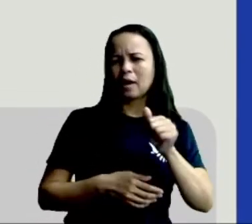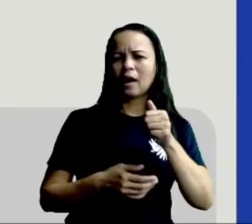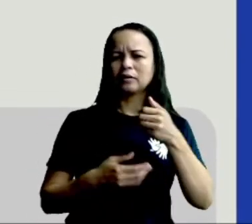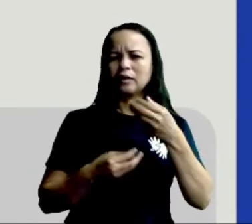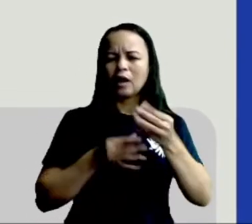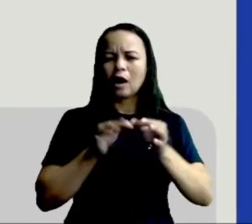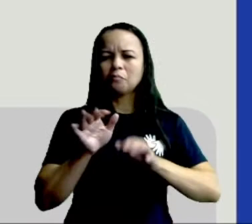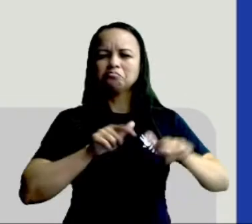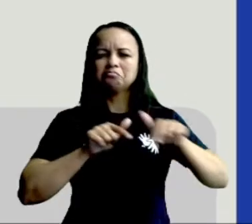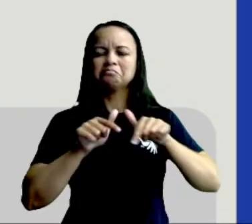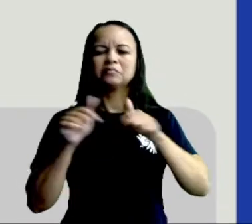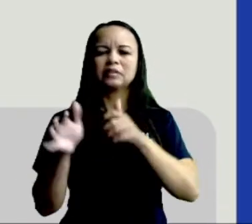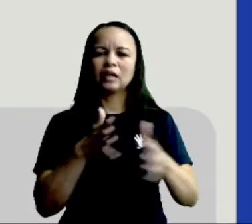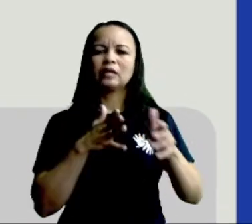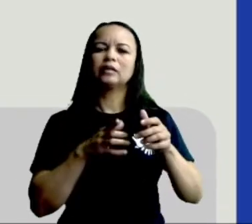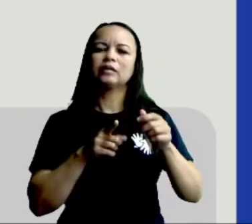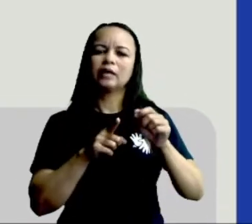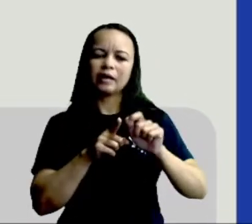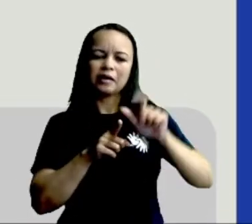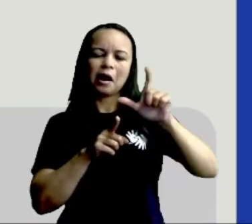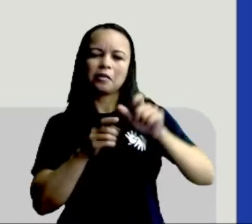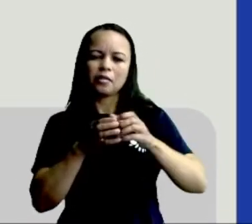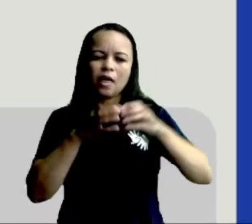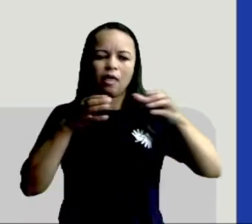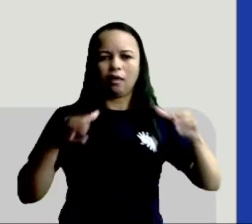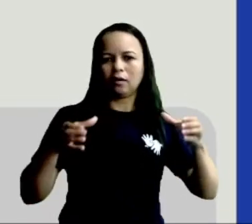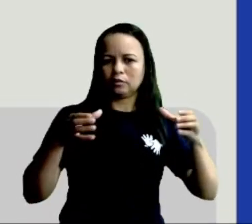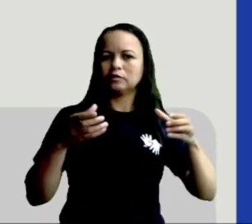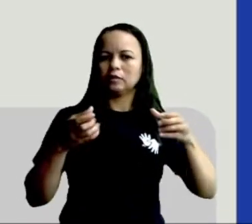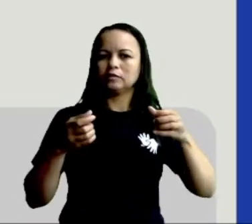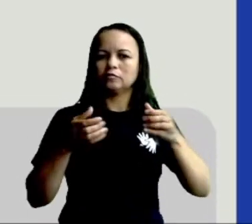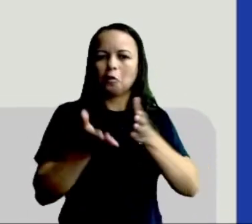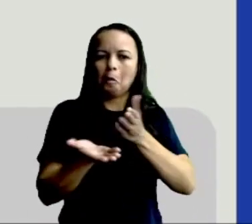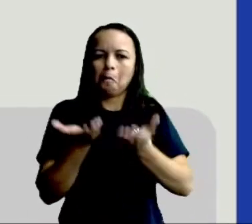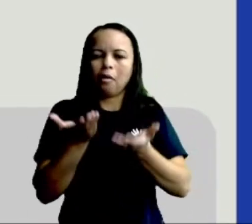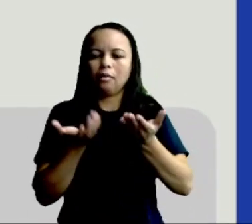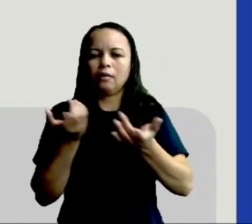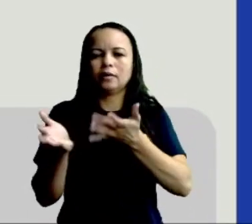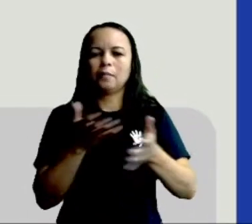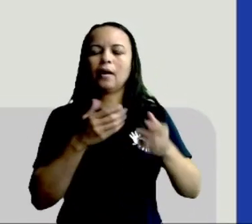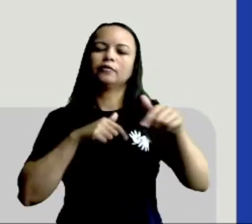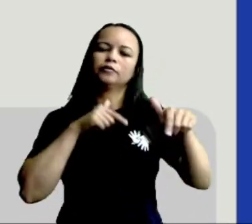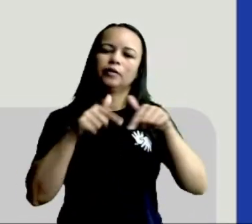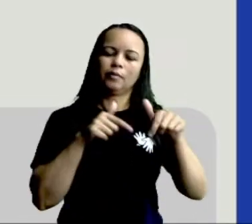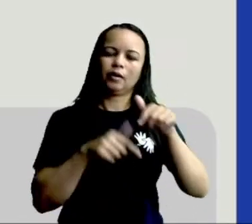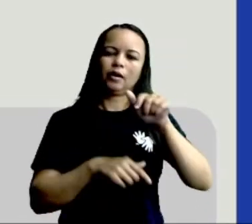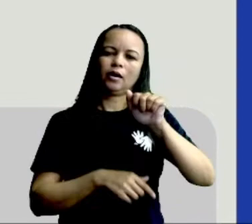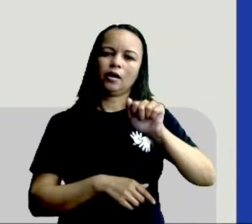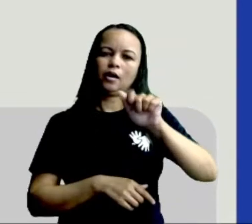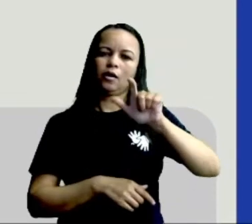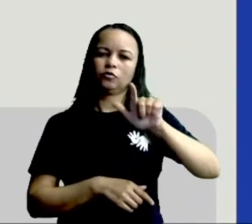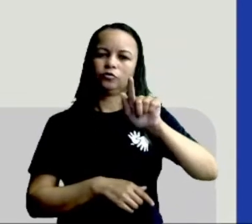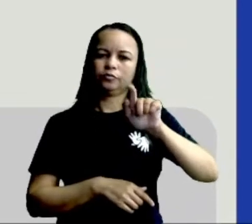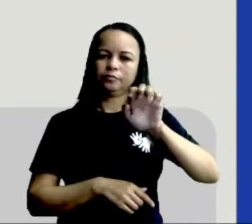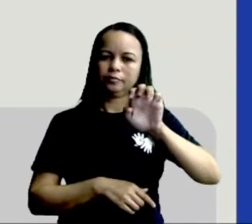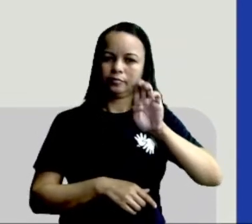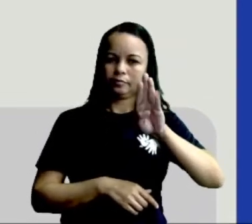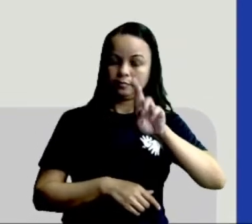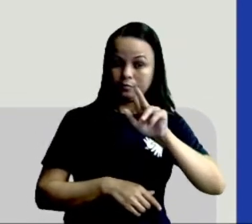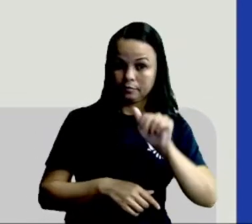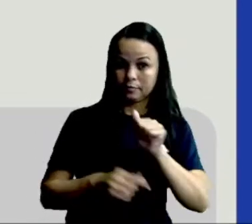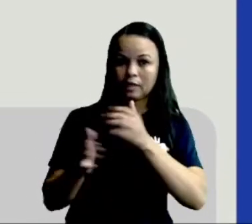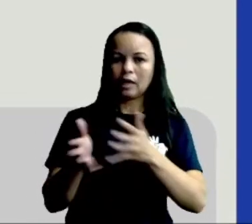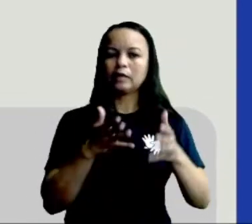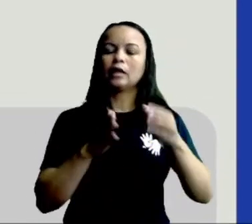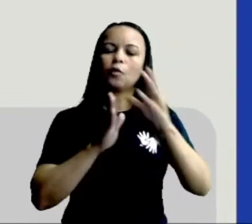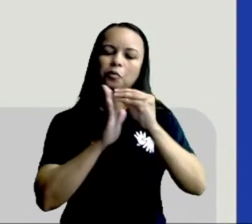lá de grandezas e medidas, mas aqui a gente está usando grandezas e medidas para o trabalho de álgebra. Então, ele vem aí dentro do